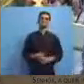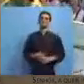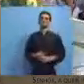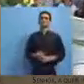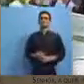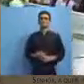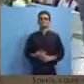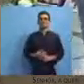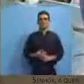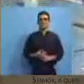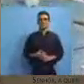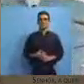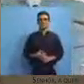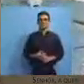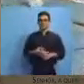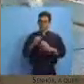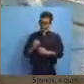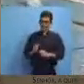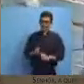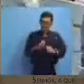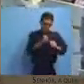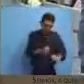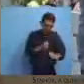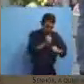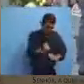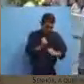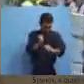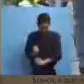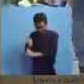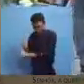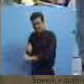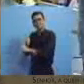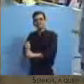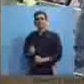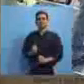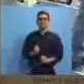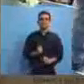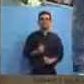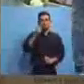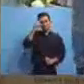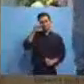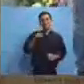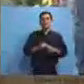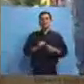e vai pegar bichada um dia de novo o menor sinal ajuda e eu aqui